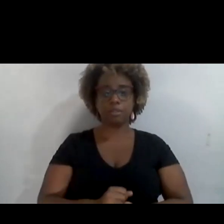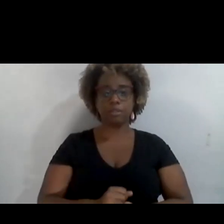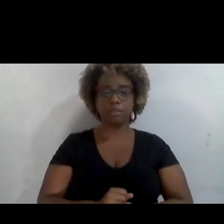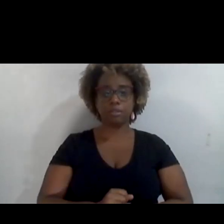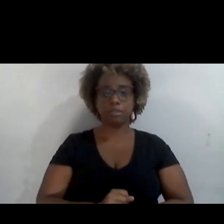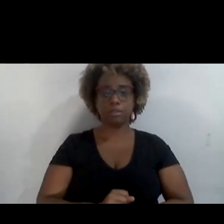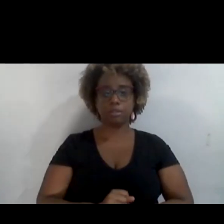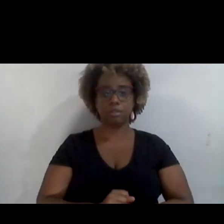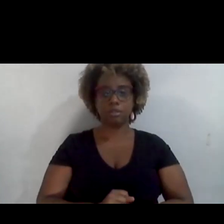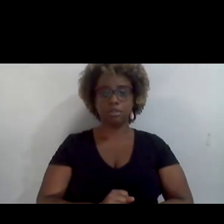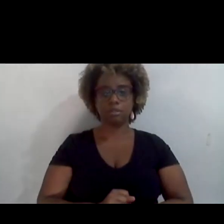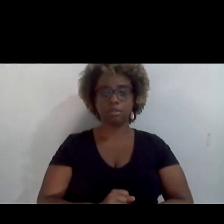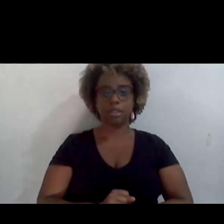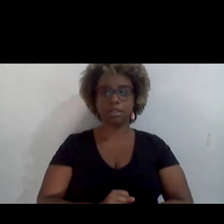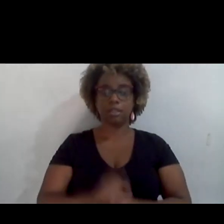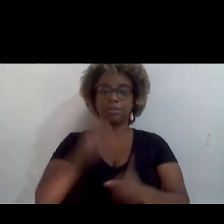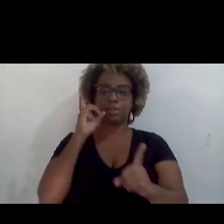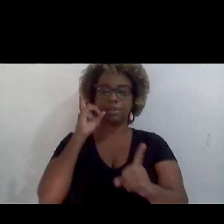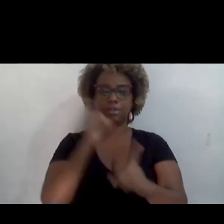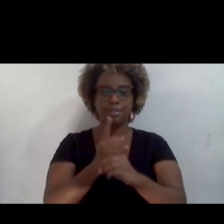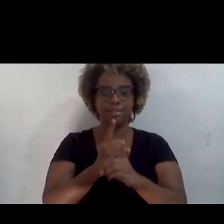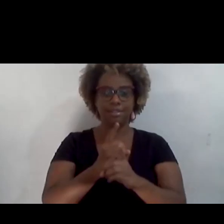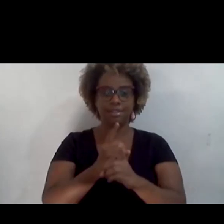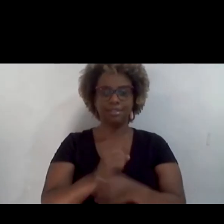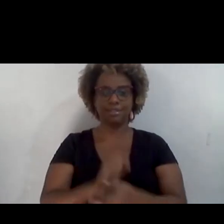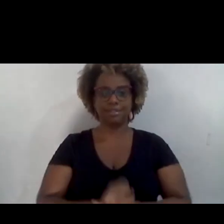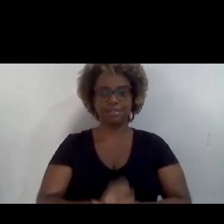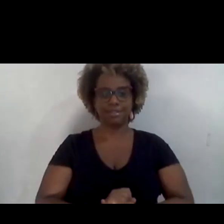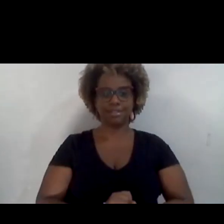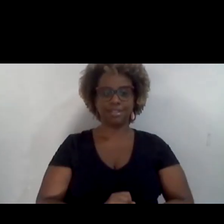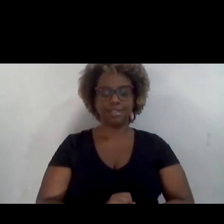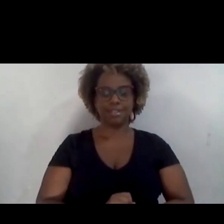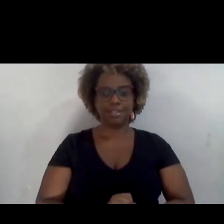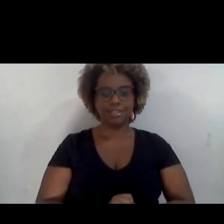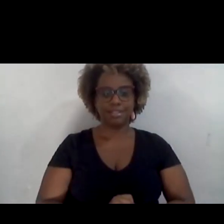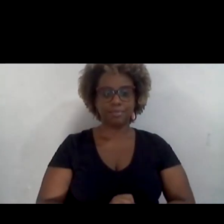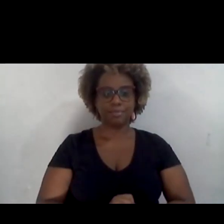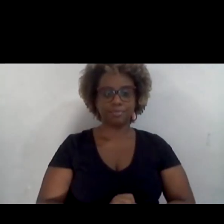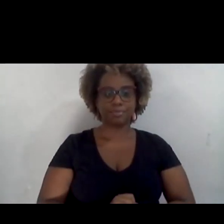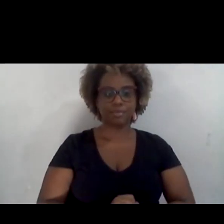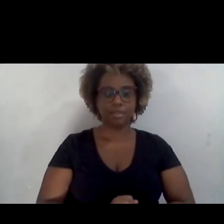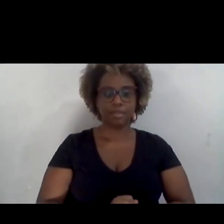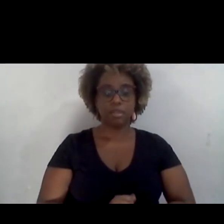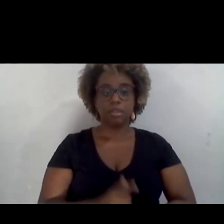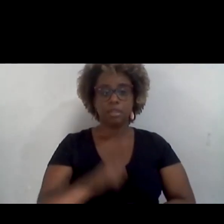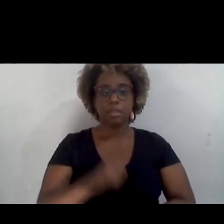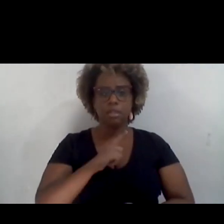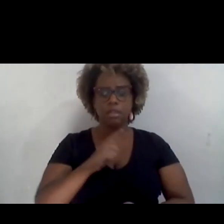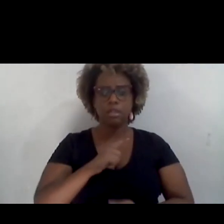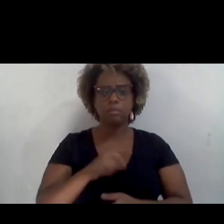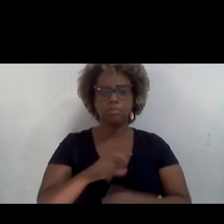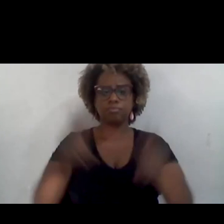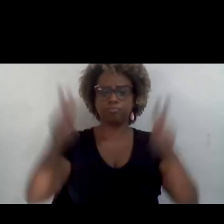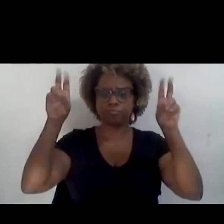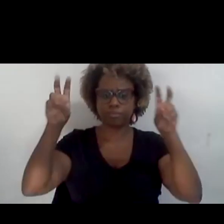um planejamento que é da Secult, que eu acho que interessa a todas as áreas, e as minhas questões são realmente mais gerais do que pertinentes à